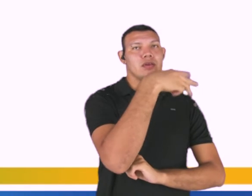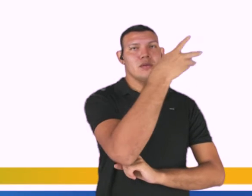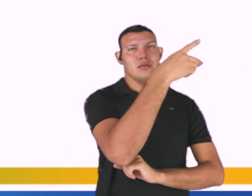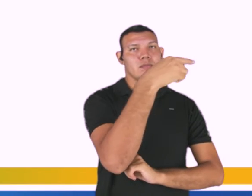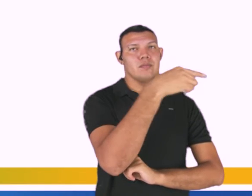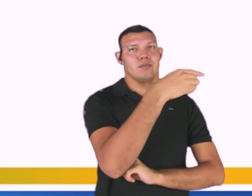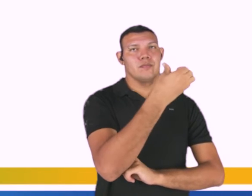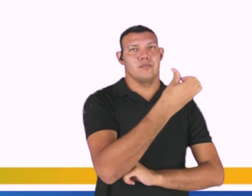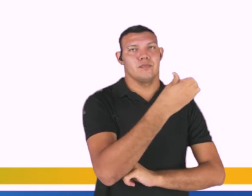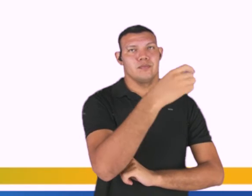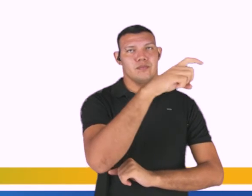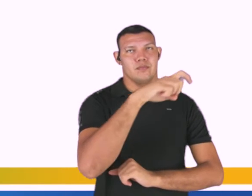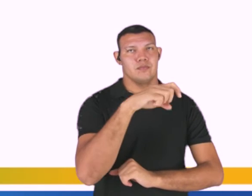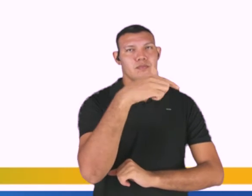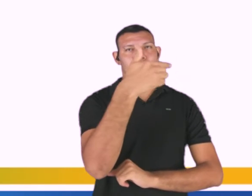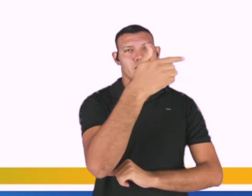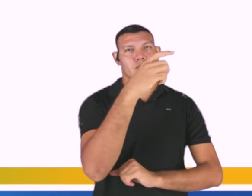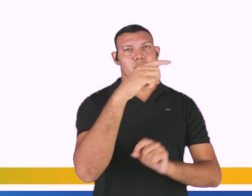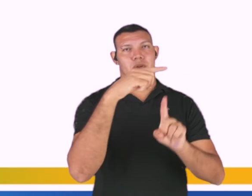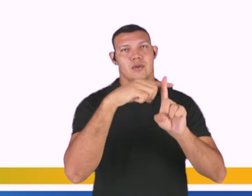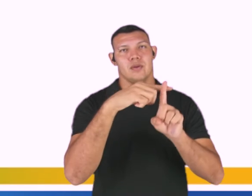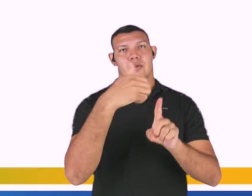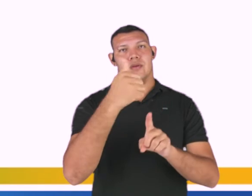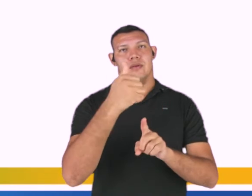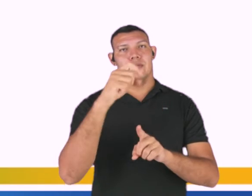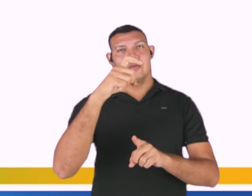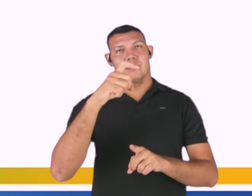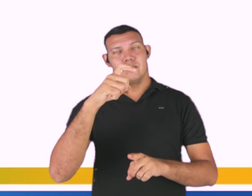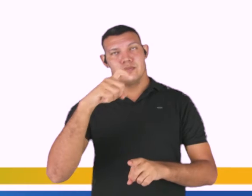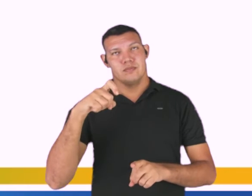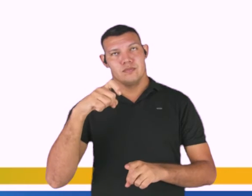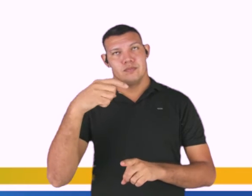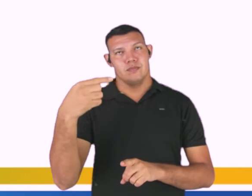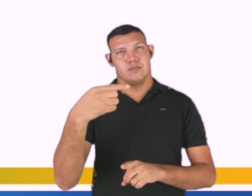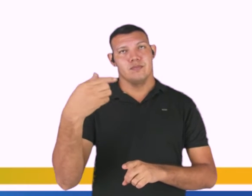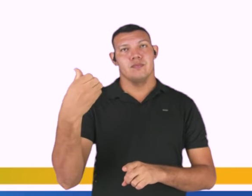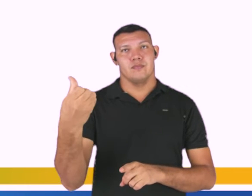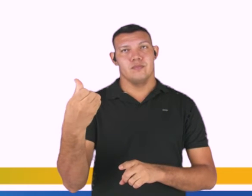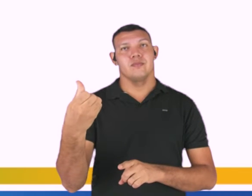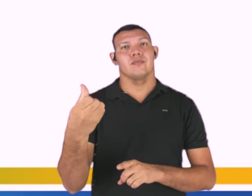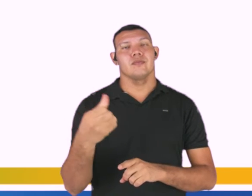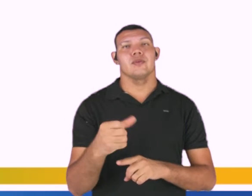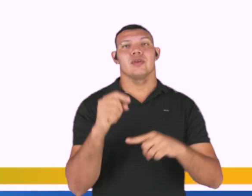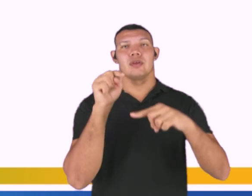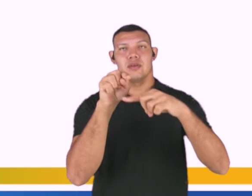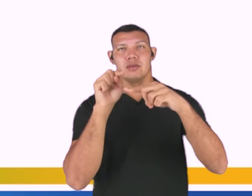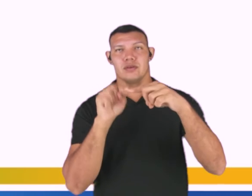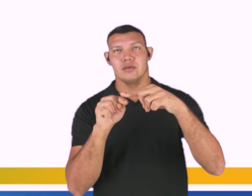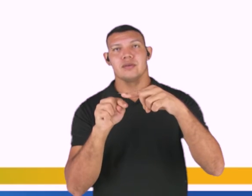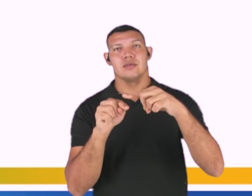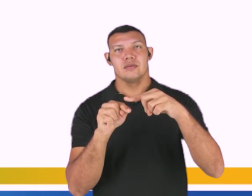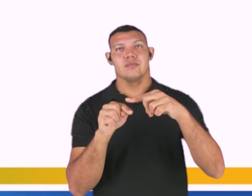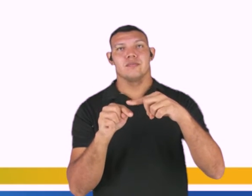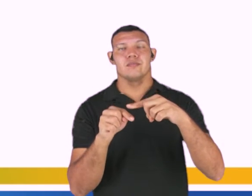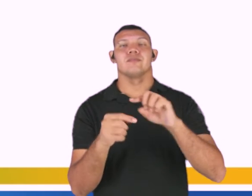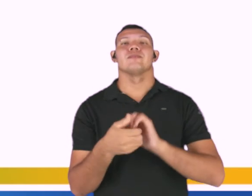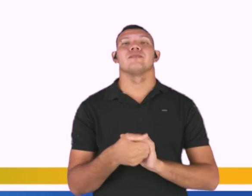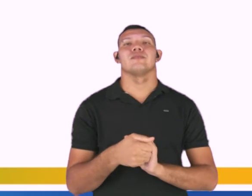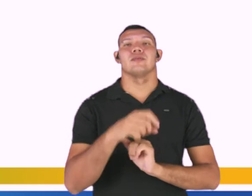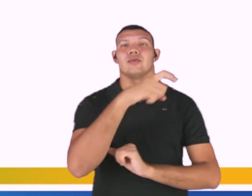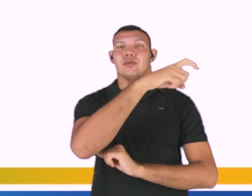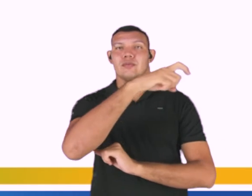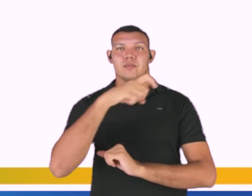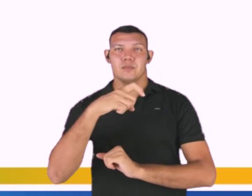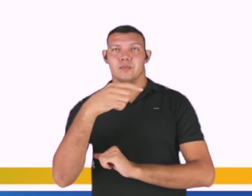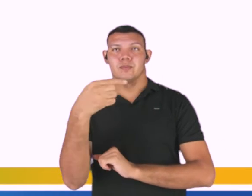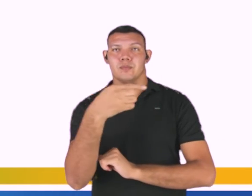x menos 1. Por quê, gente? Esse menos 1, ele vem aí do 1 de uma das raízes, que aí